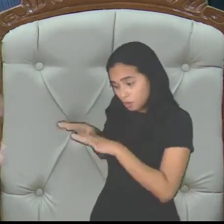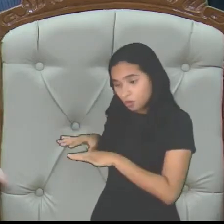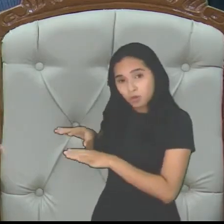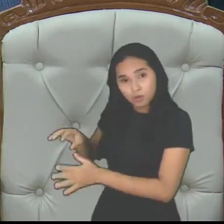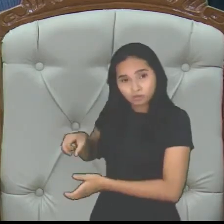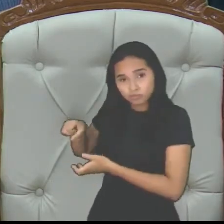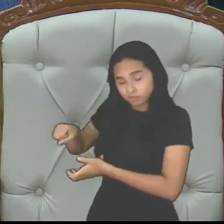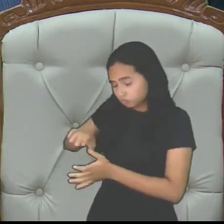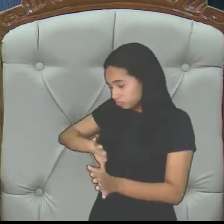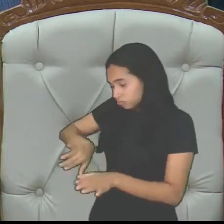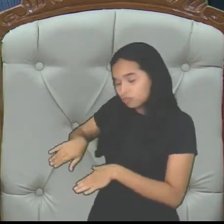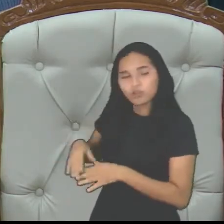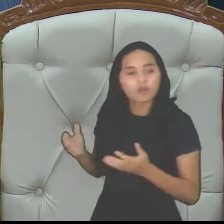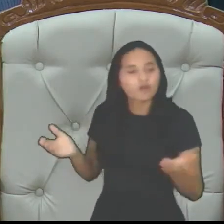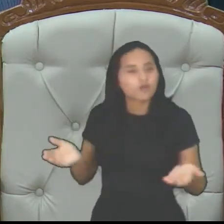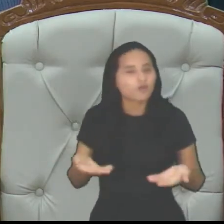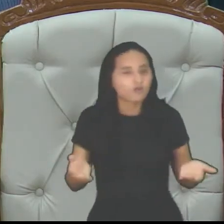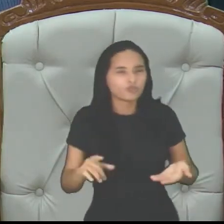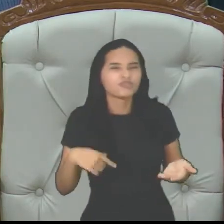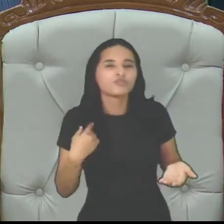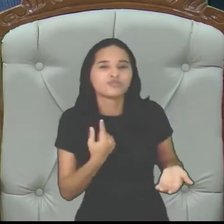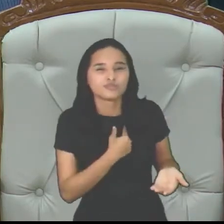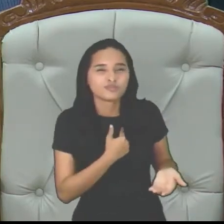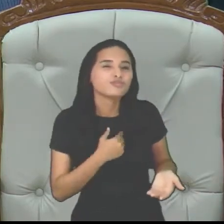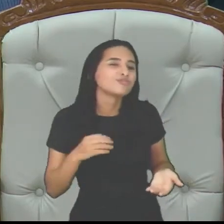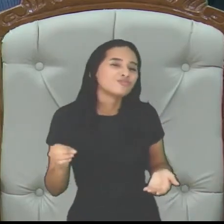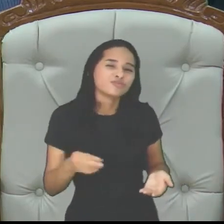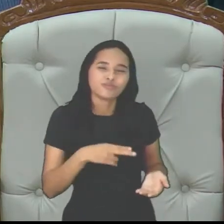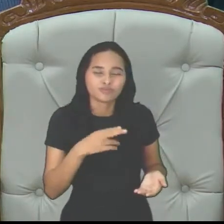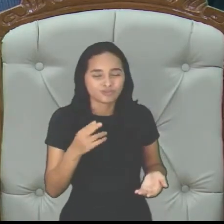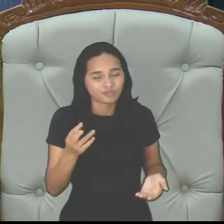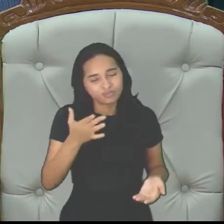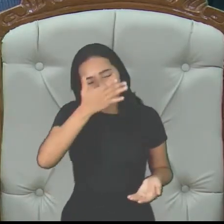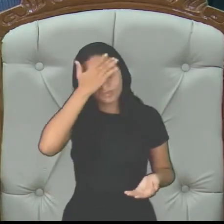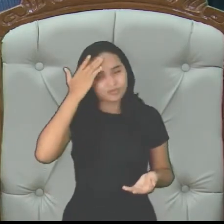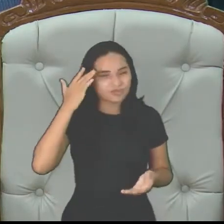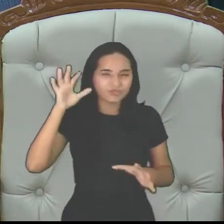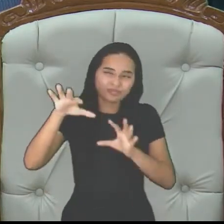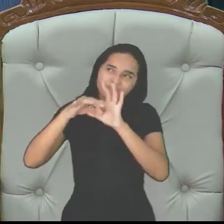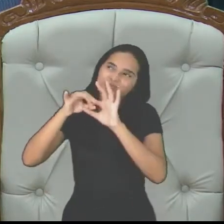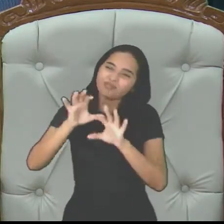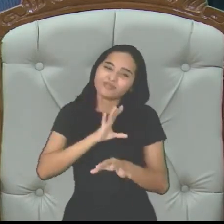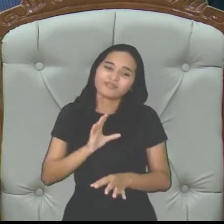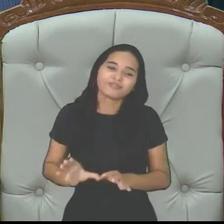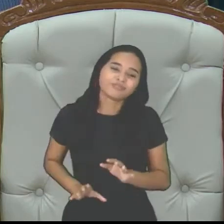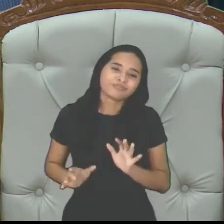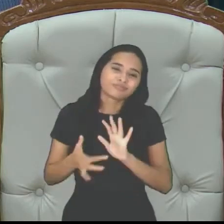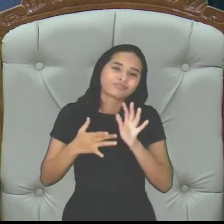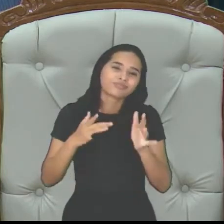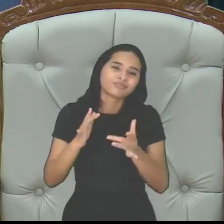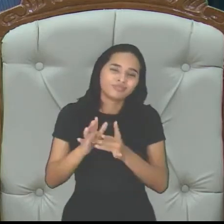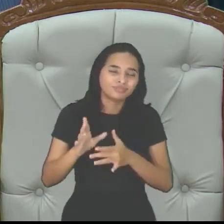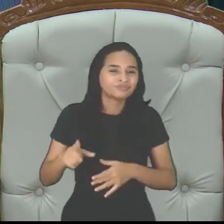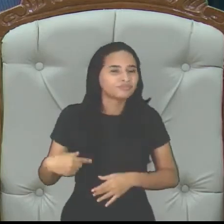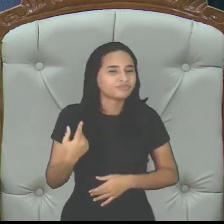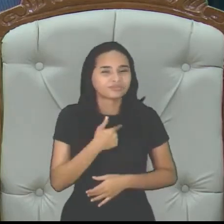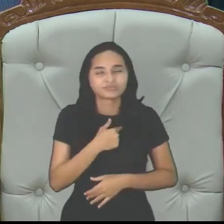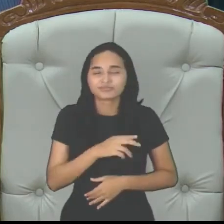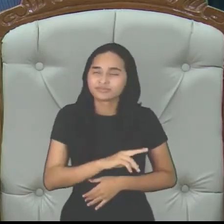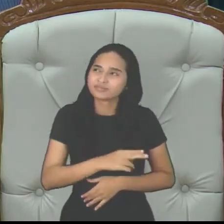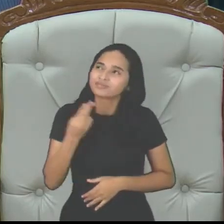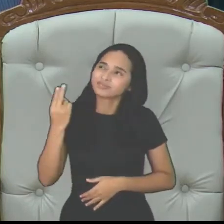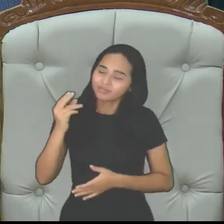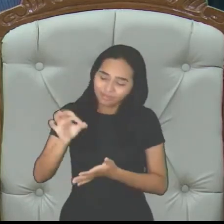para trás, hoje nós somos novas criaturas em Cristo Jesus. O nosso nome